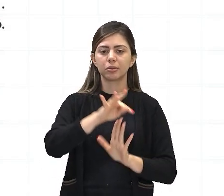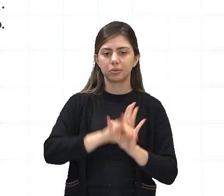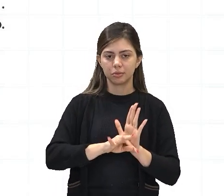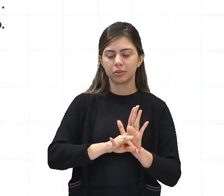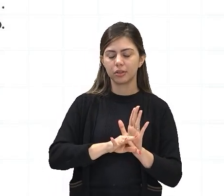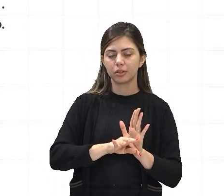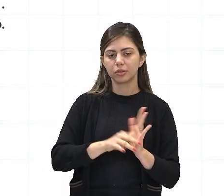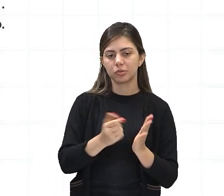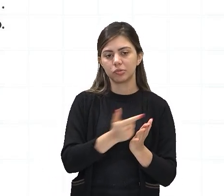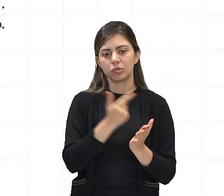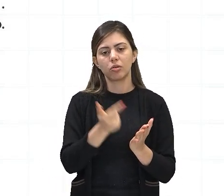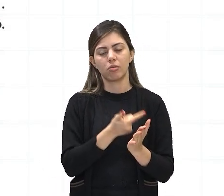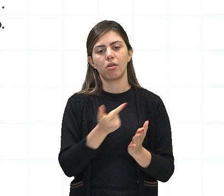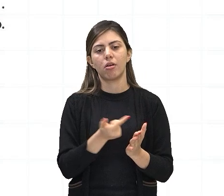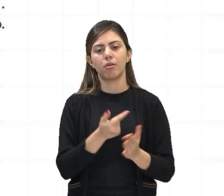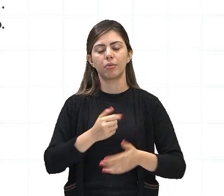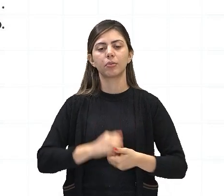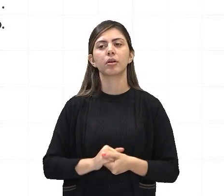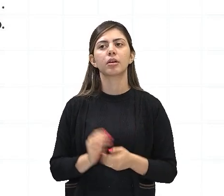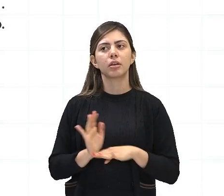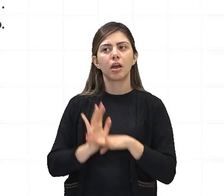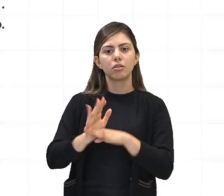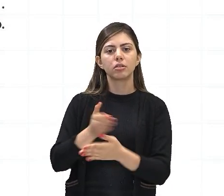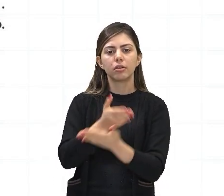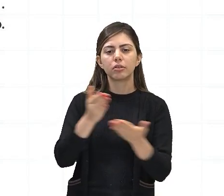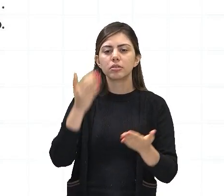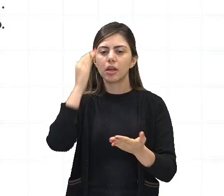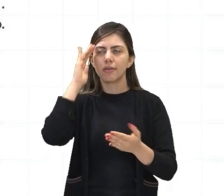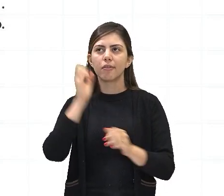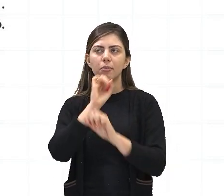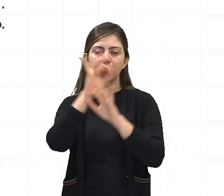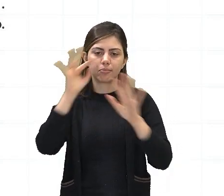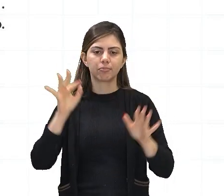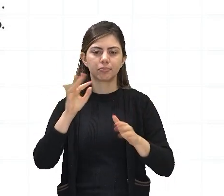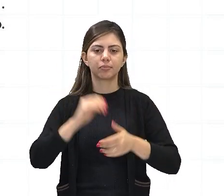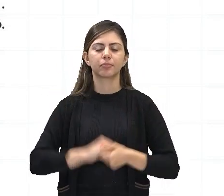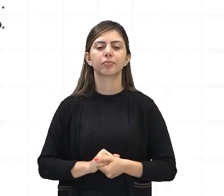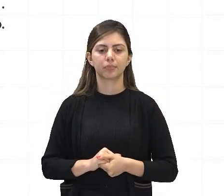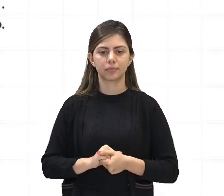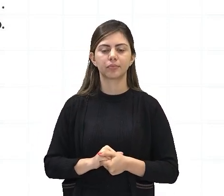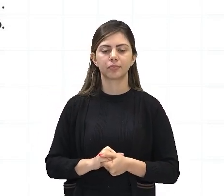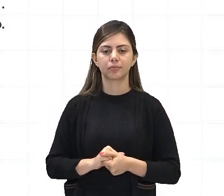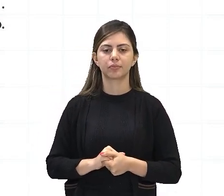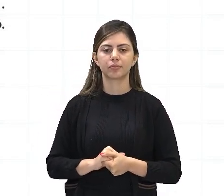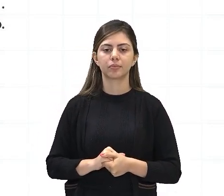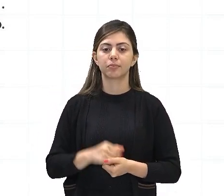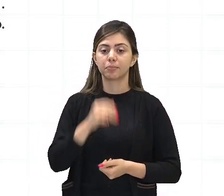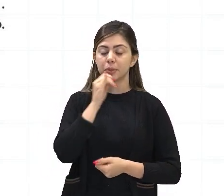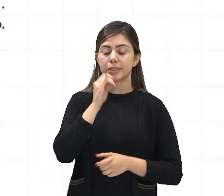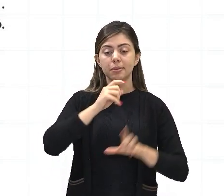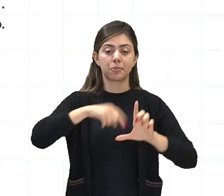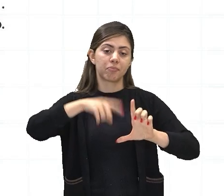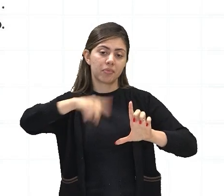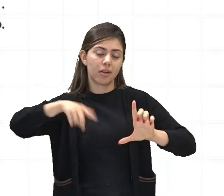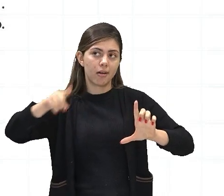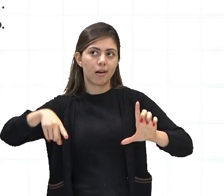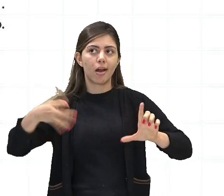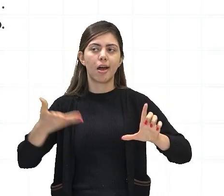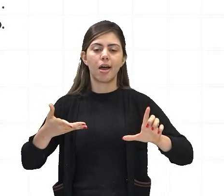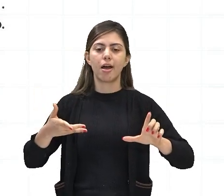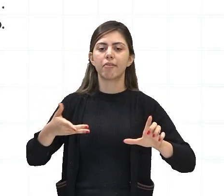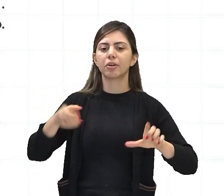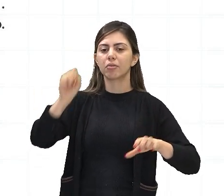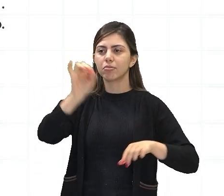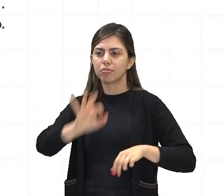jornal, para compor, para trazer muito mais clareza e informação, como gráficos, né?